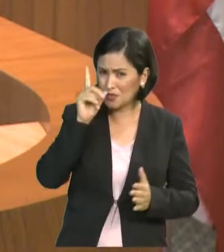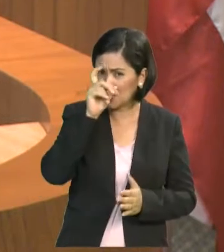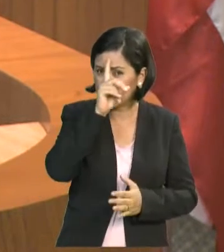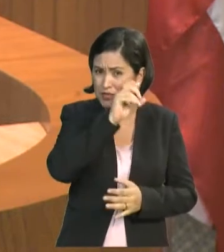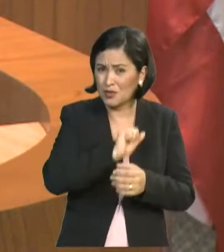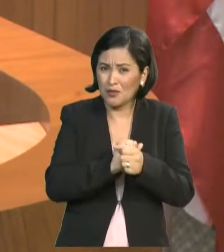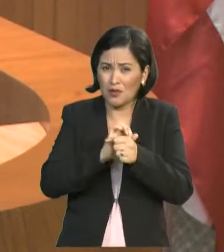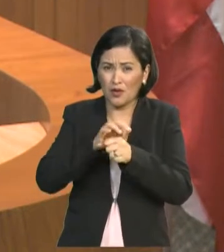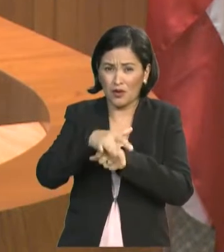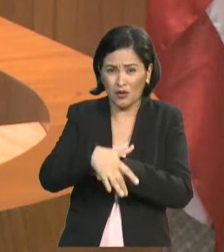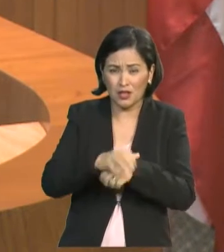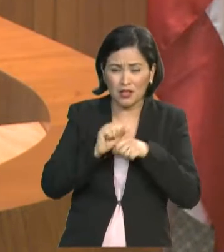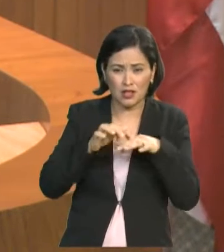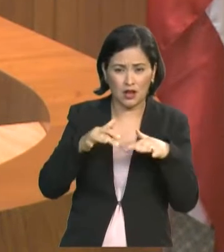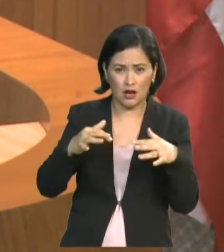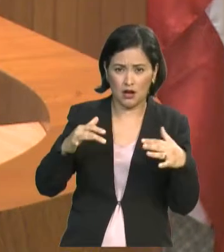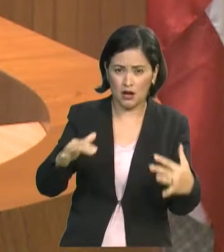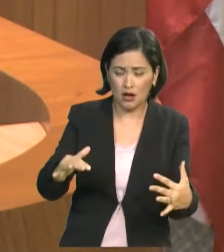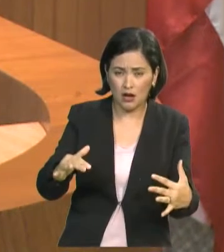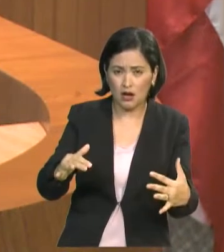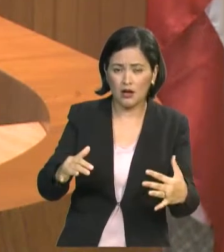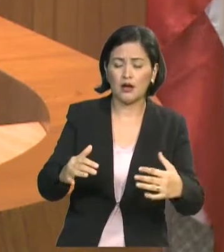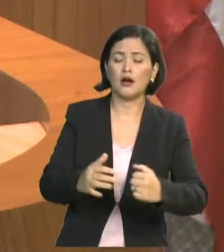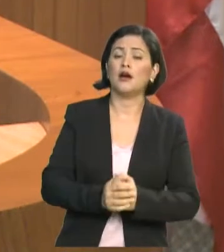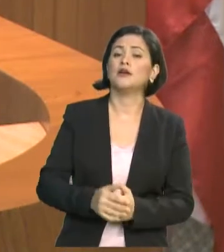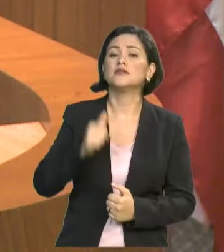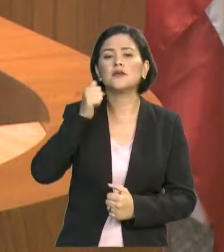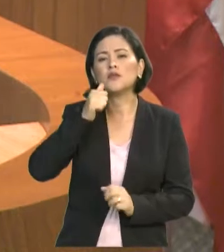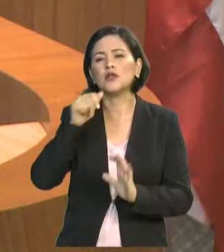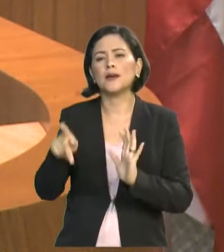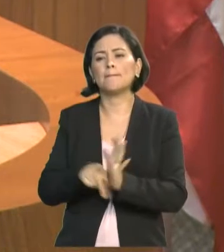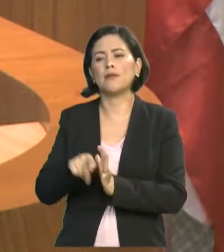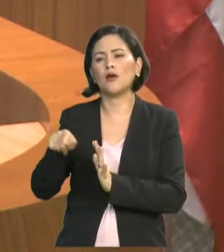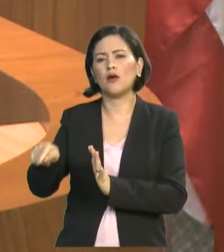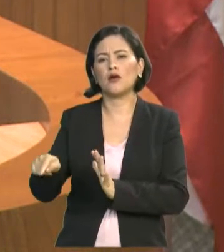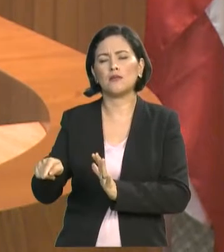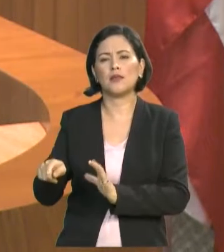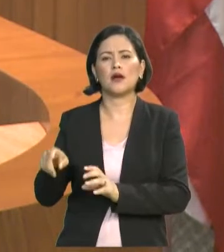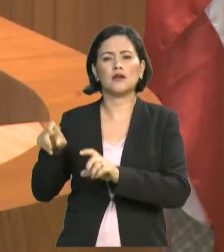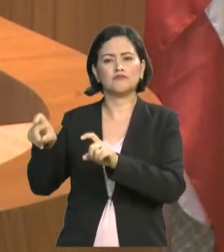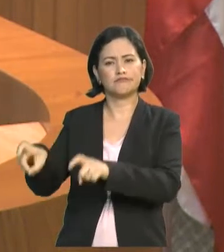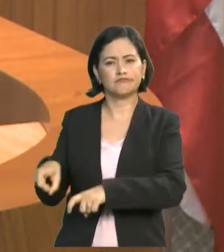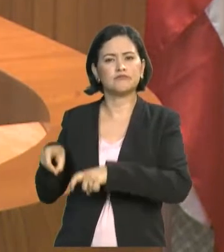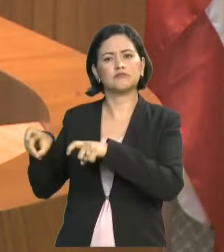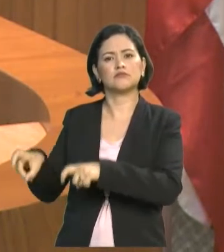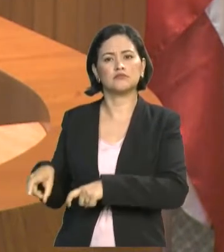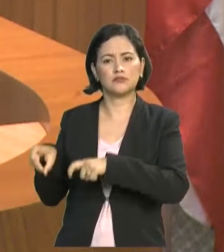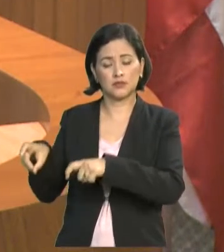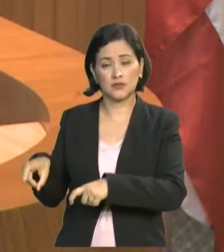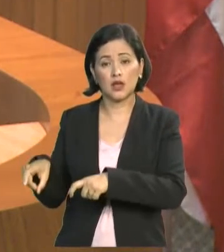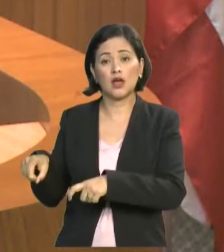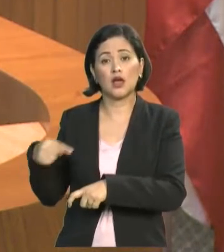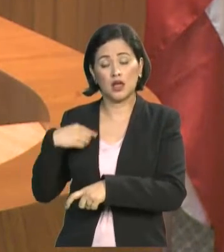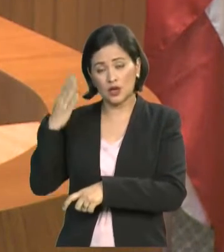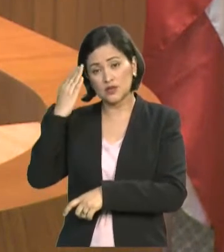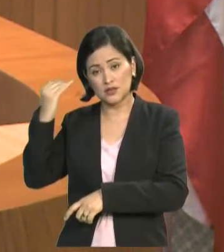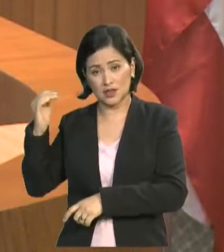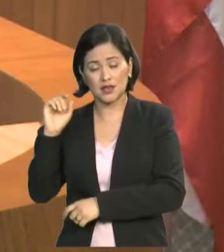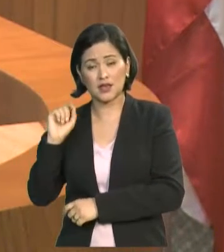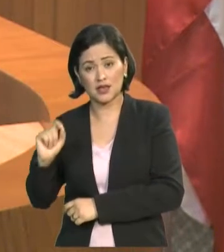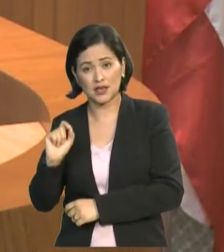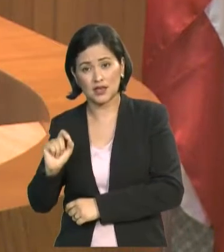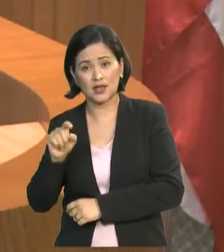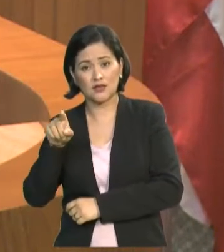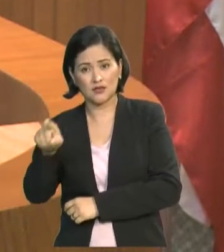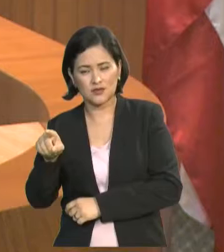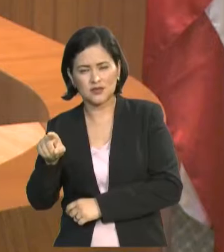mulheres da floresta, do campo. Eu sei que a senhora é uma defensora dessa classe. Quero lhe fazer um convite para irmos